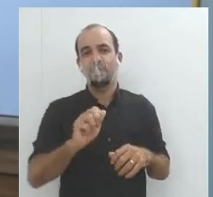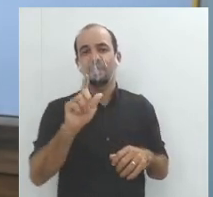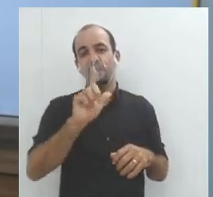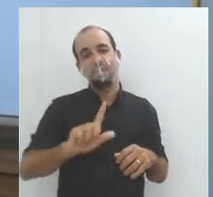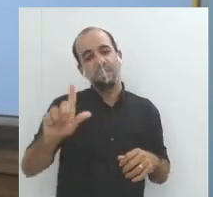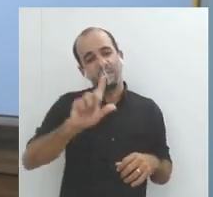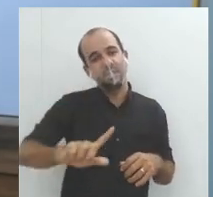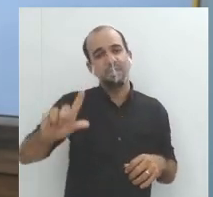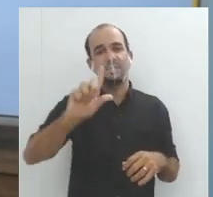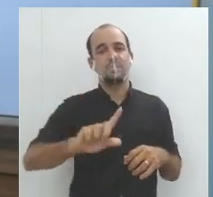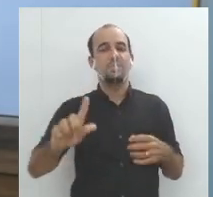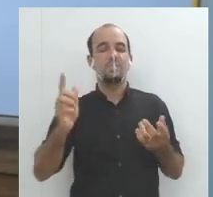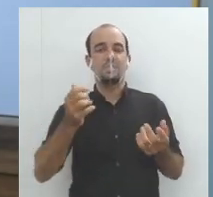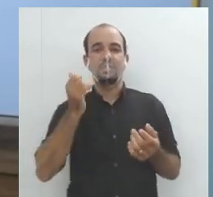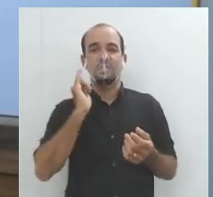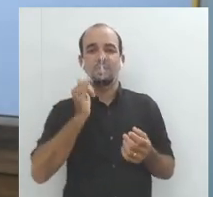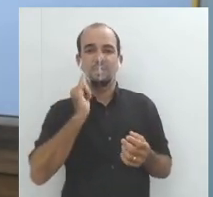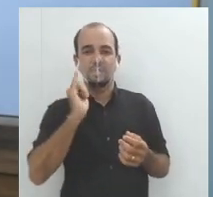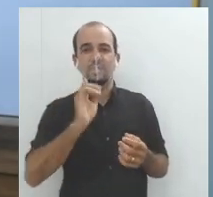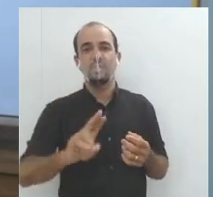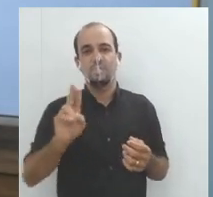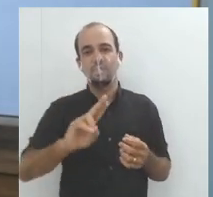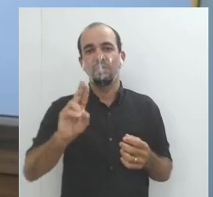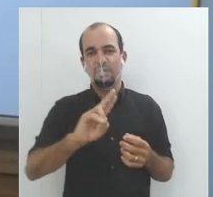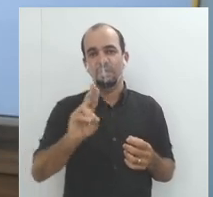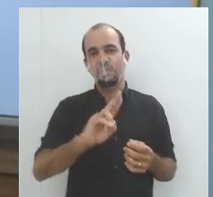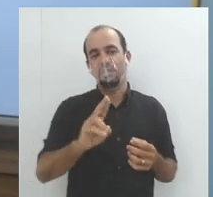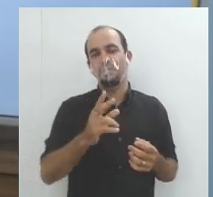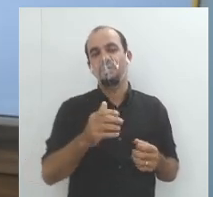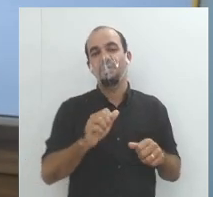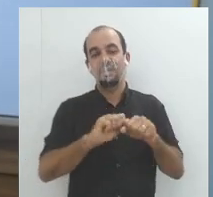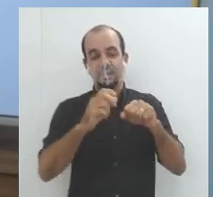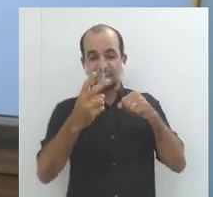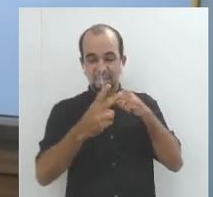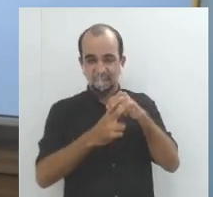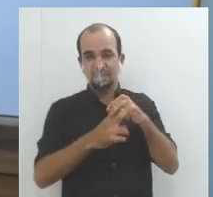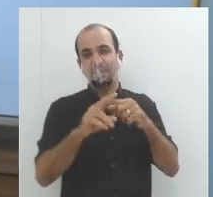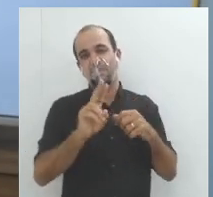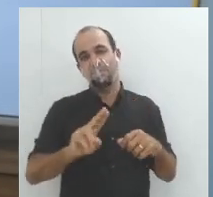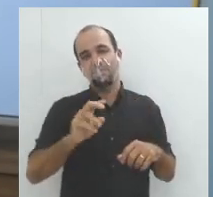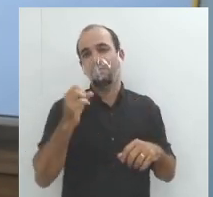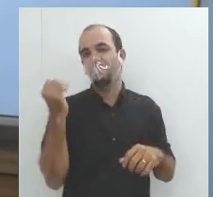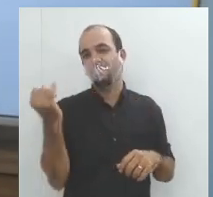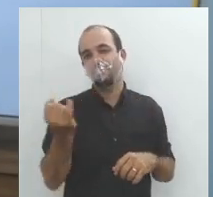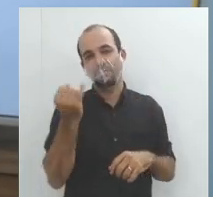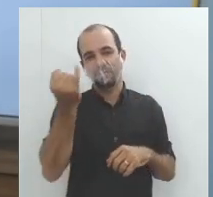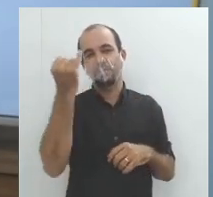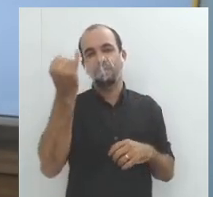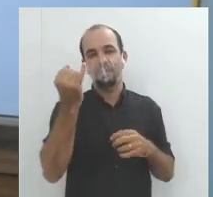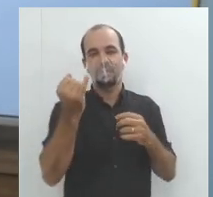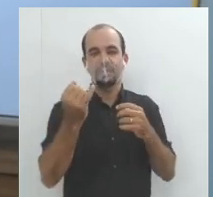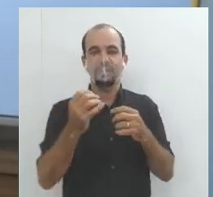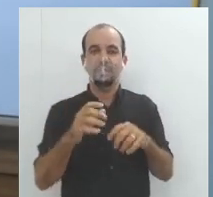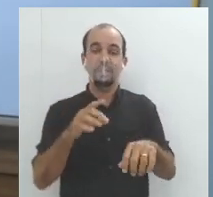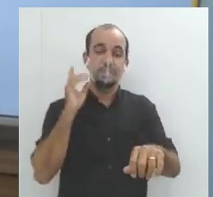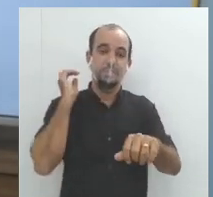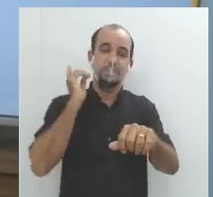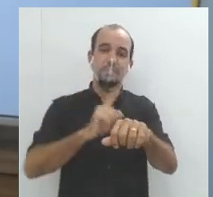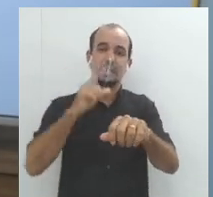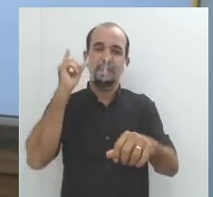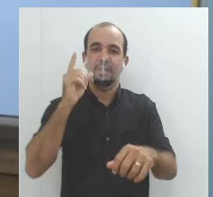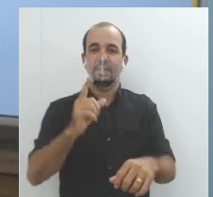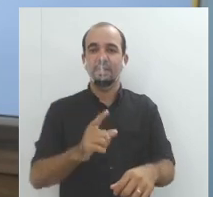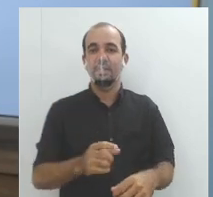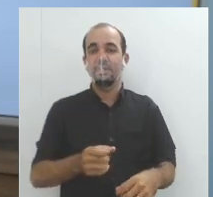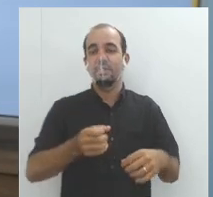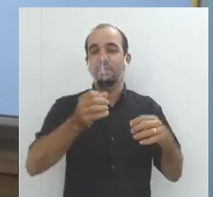tradicional, principalmente, não falo mais nas contemporâneas, né? Mas assim, principalmente nas tradicionais, nós vamos ter lá advérbios,